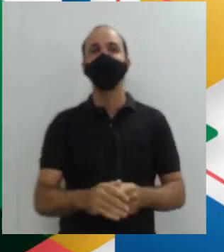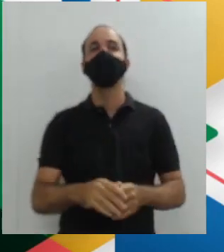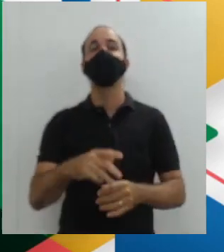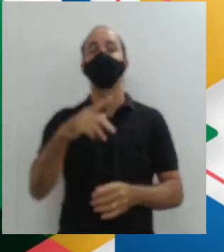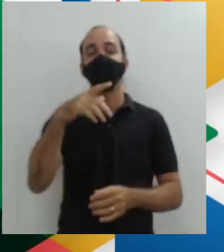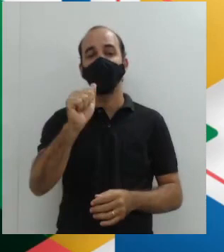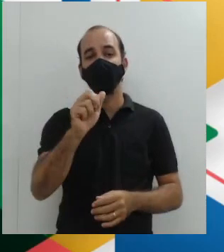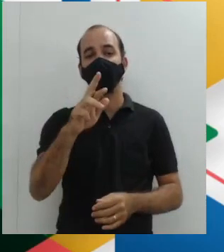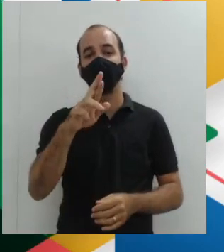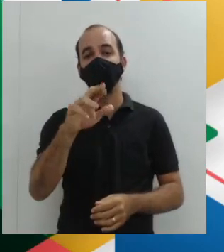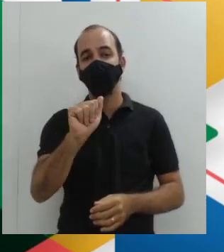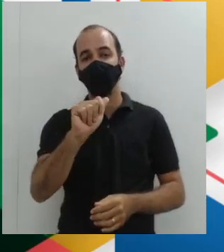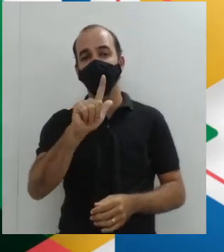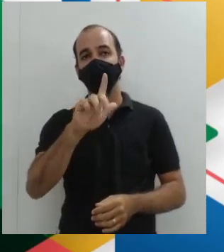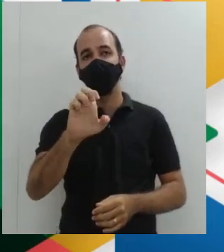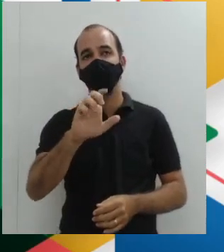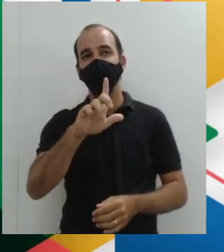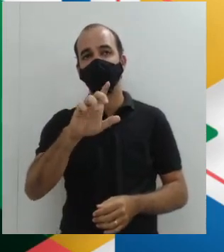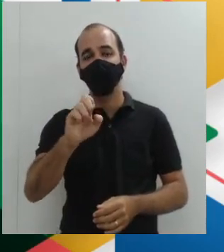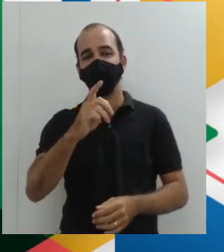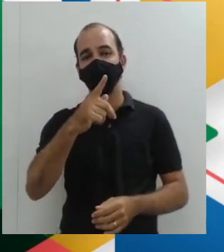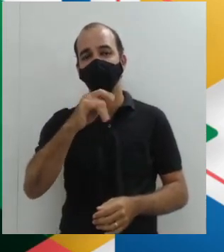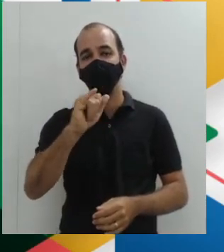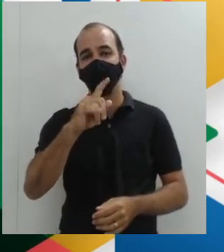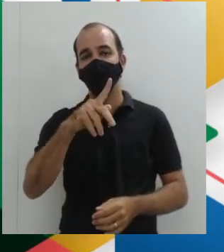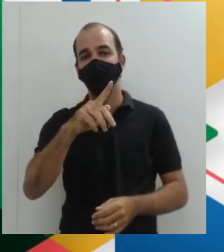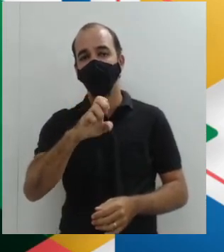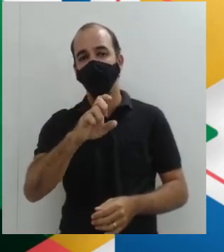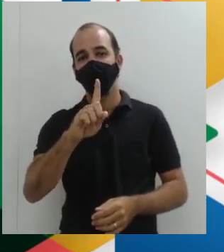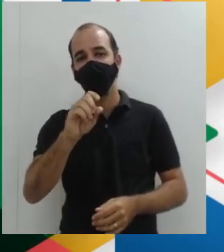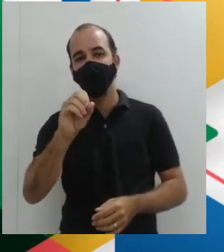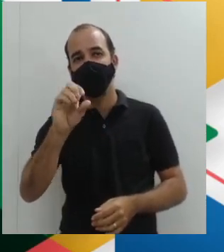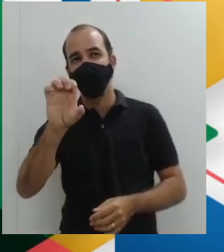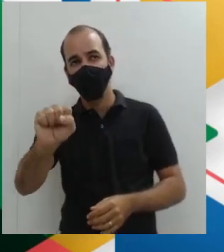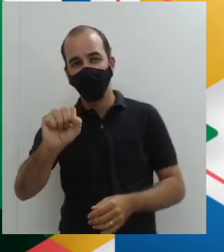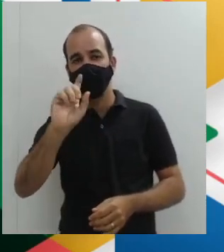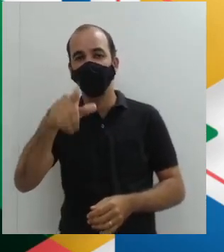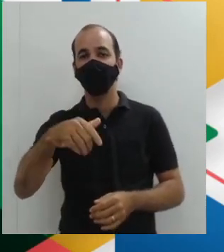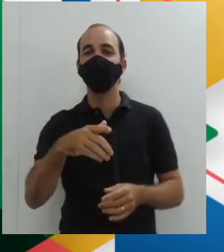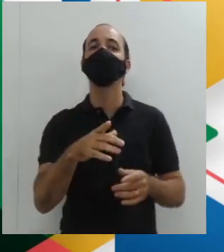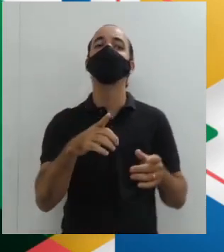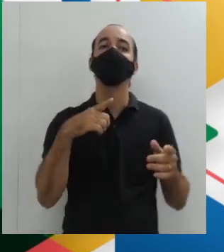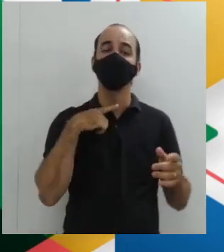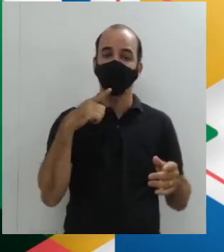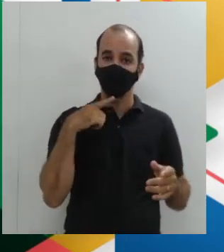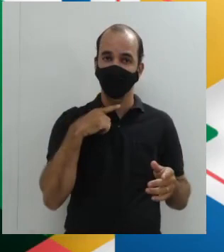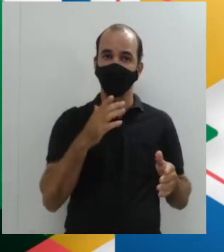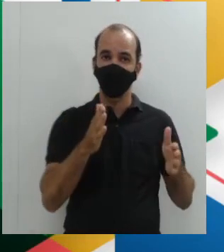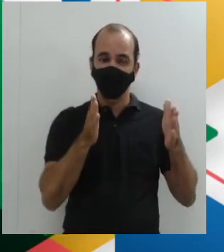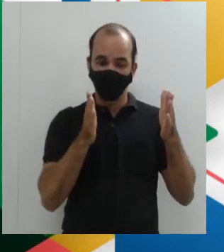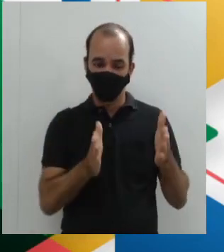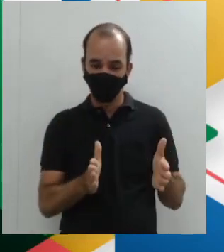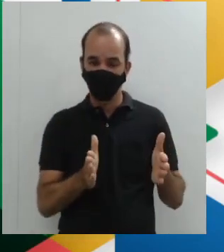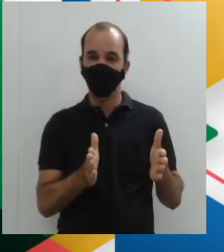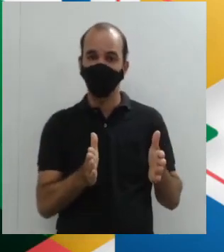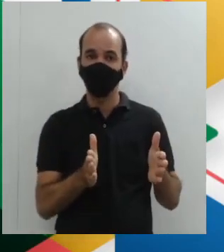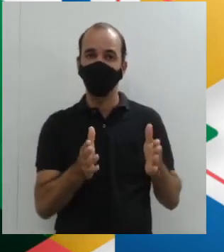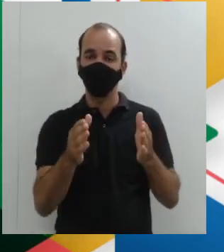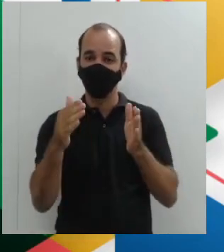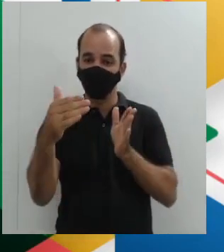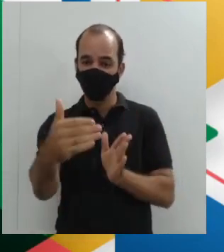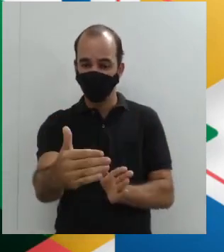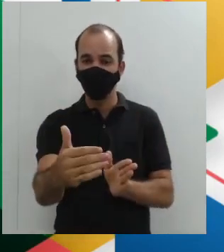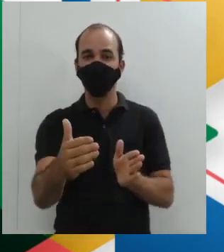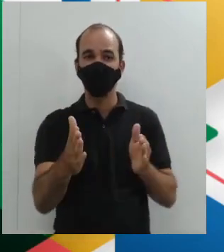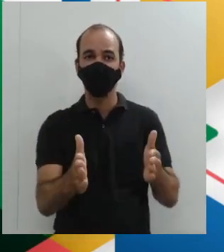é um prisma quadrangular. Suas faces são 2 a 2, congruentes e paralelas. Olha só que figura